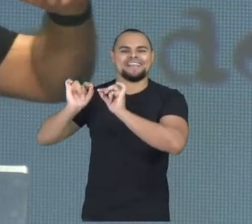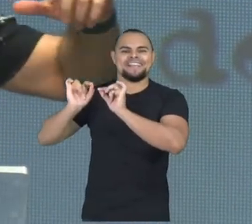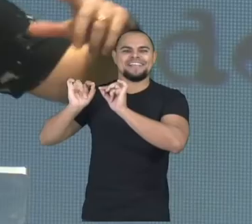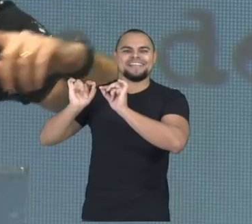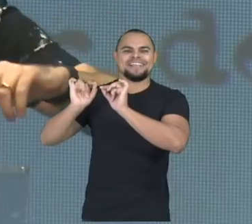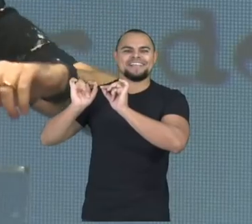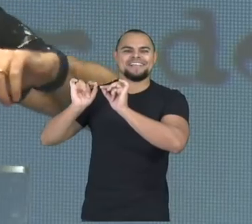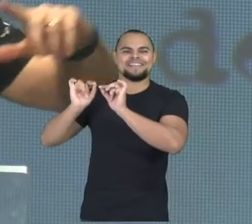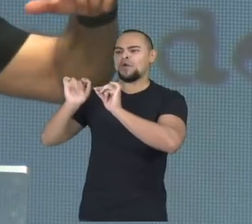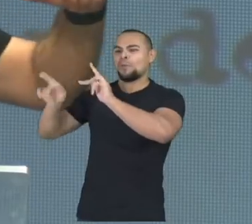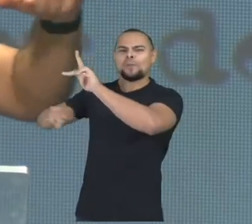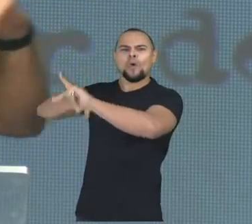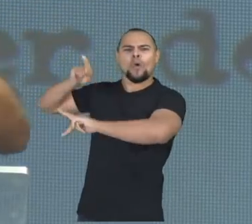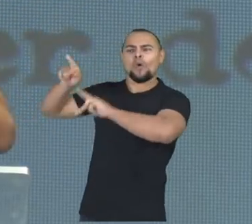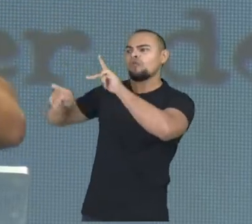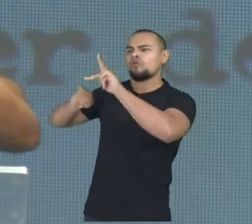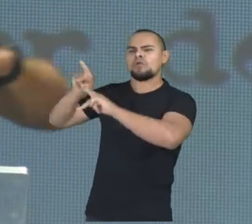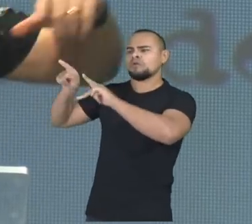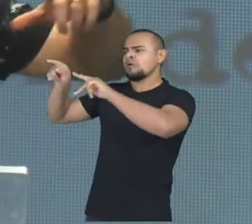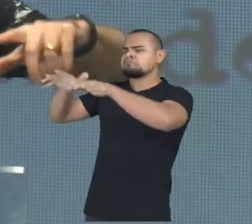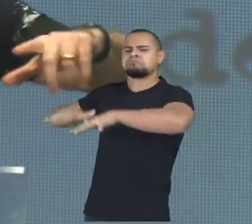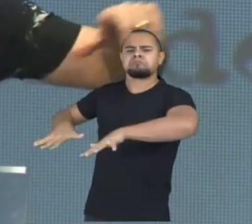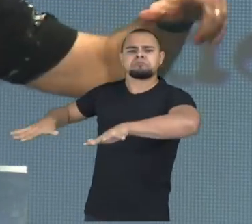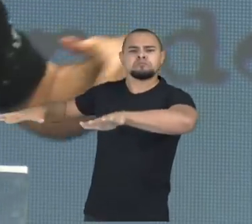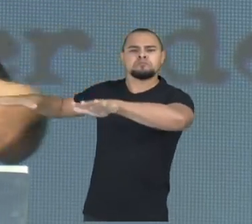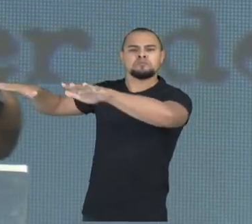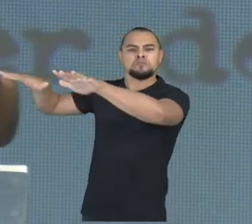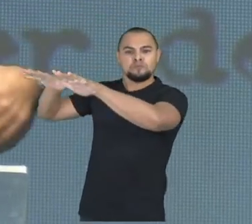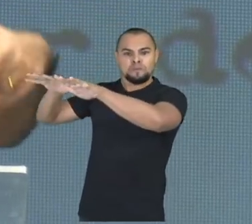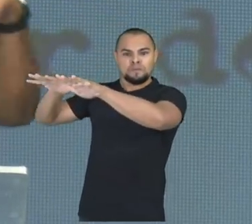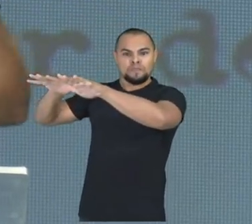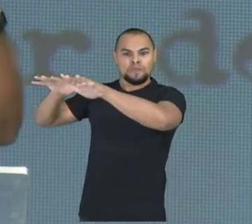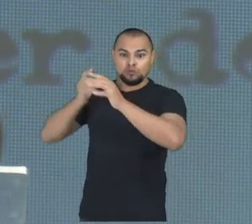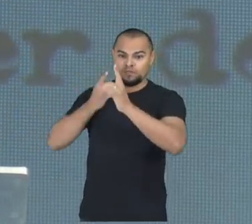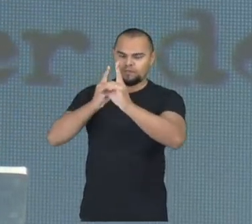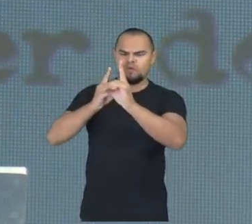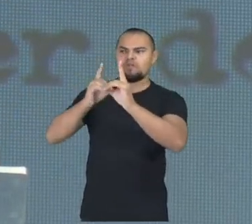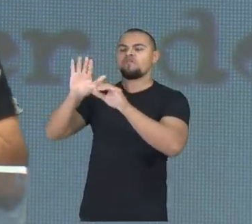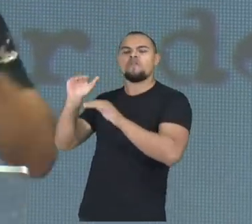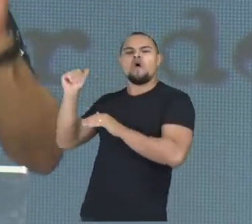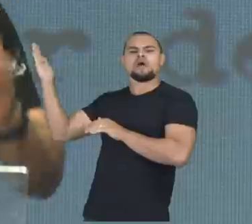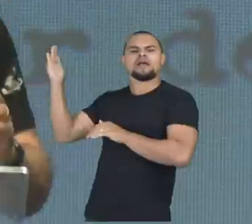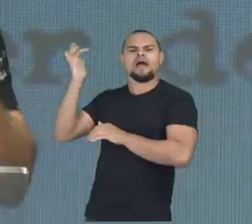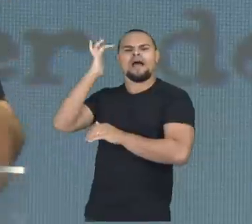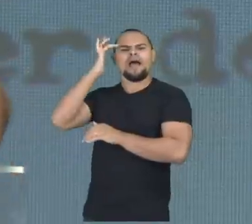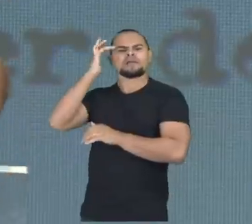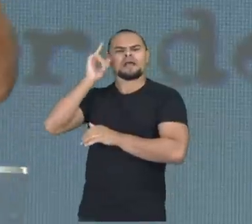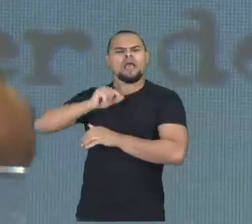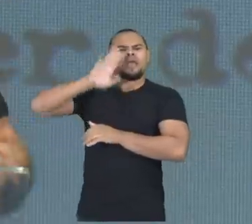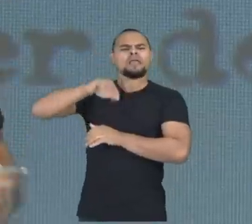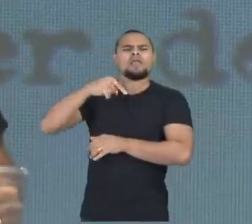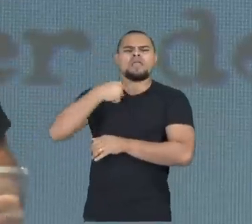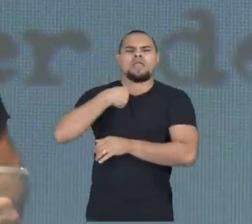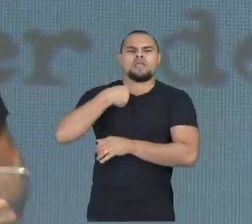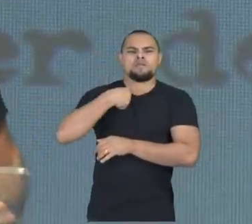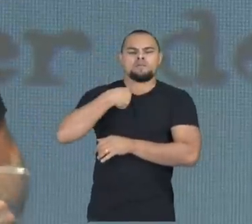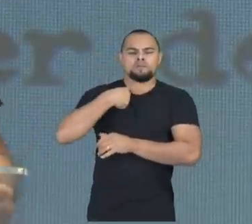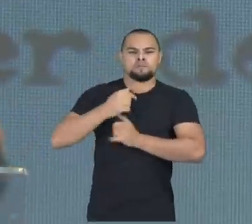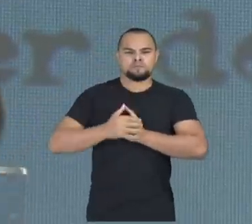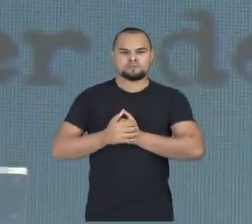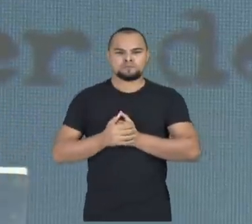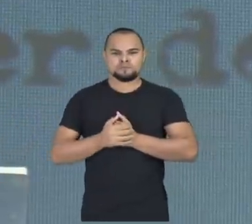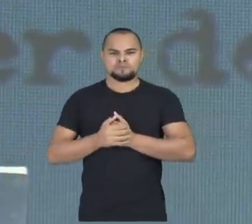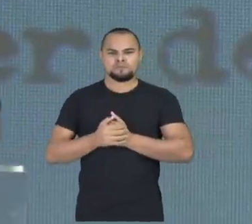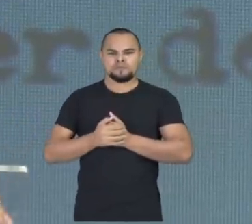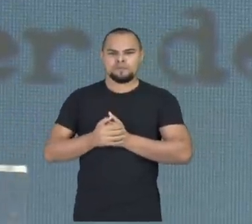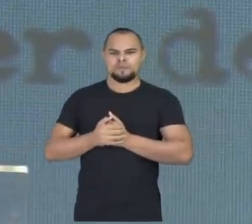turma que está fora aqui do ciclo apostólico acha? A gente sabe que não foi uma resposta fácil e que havia